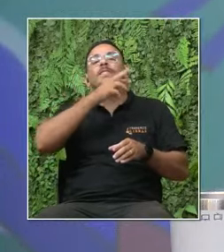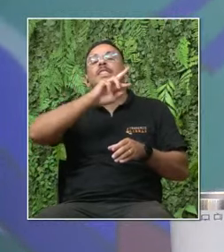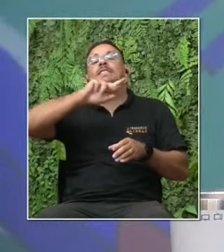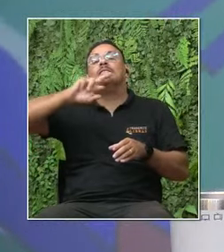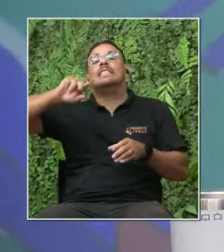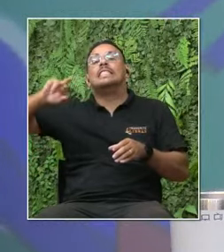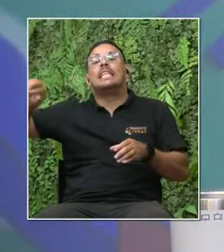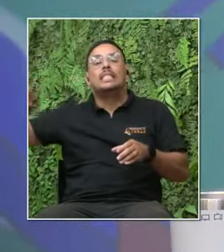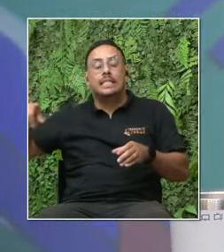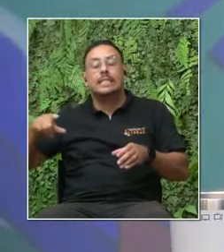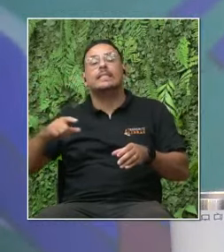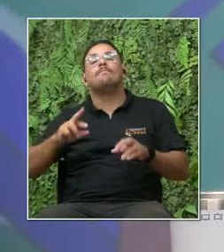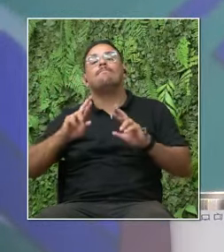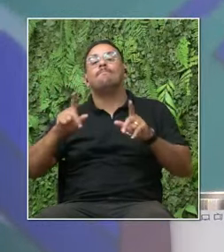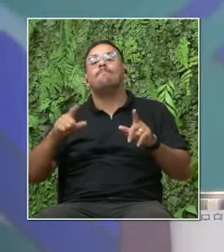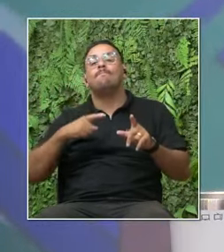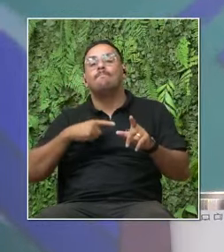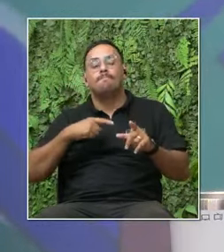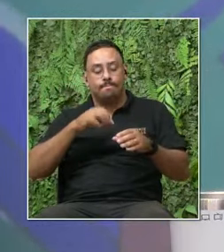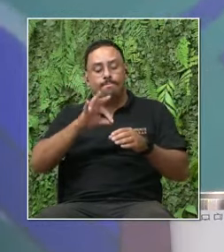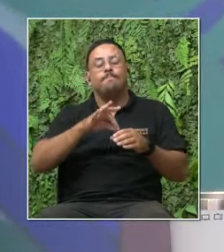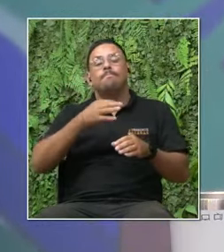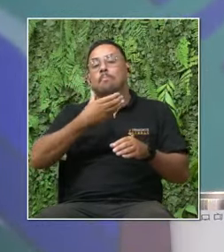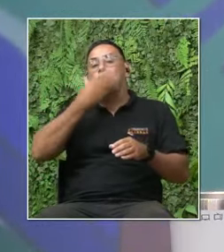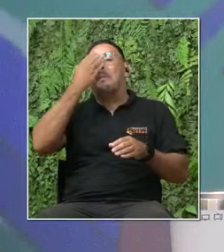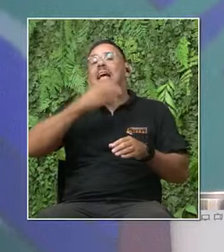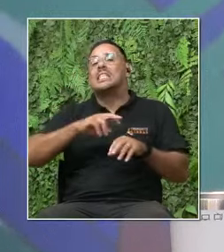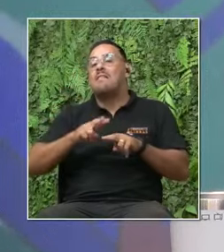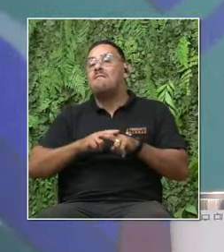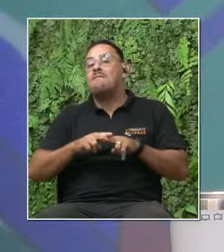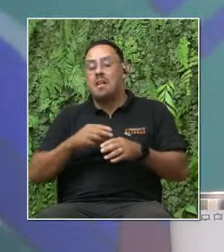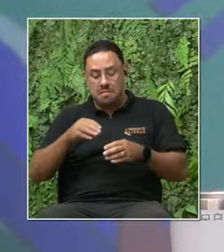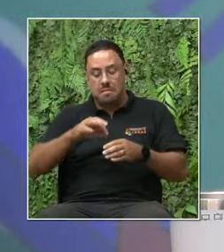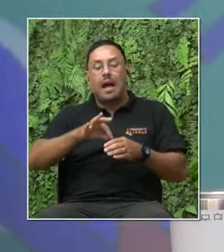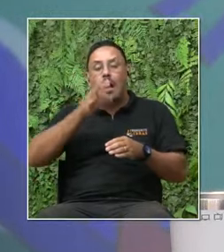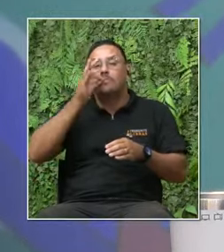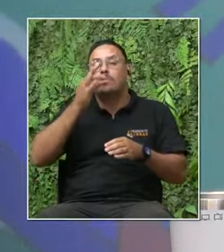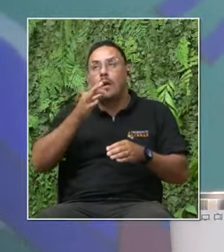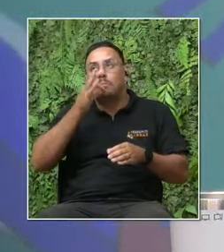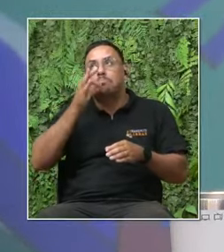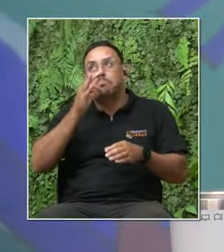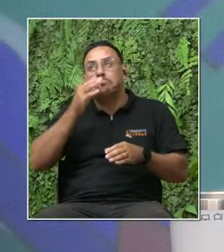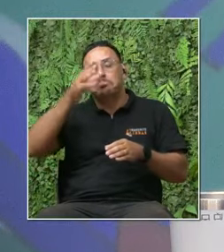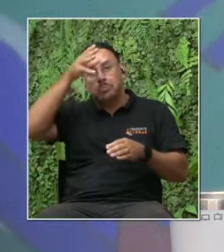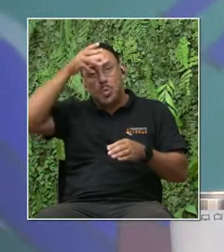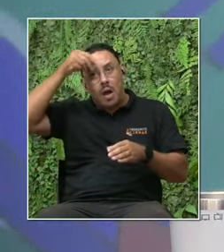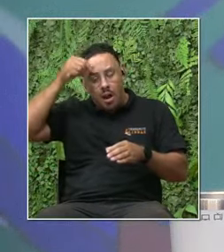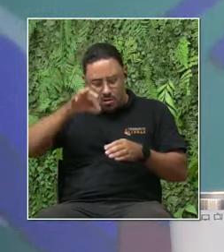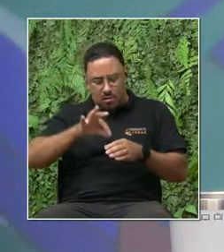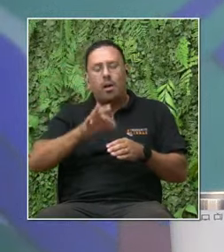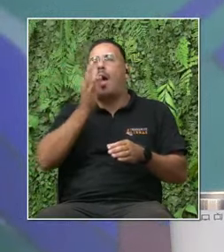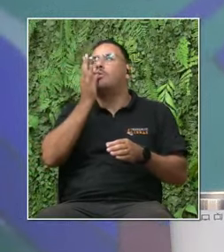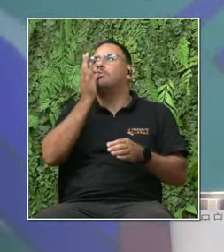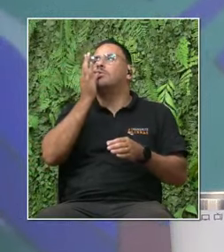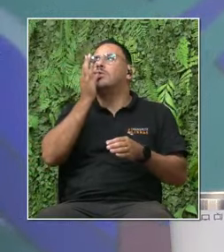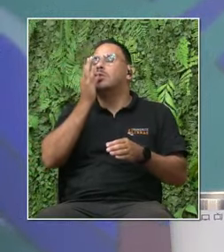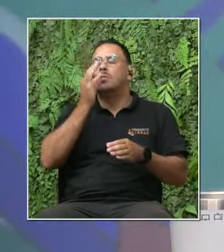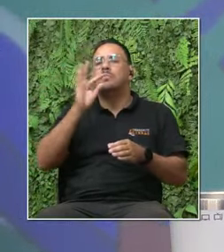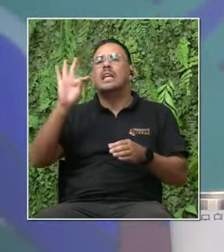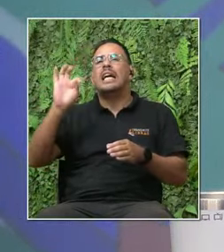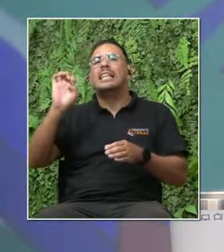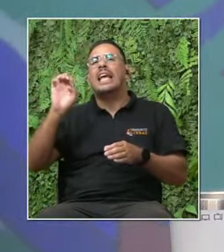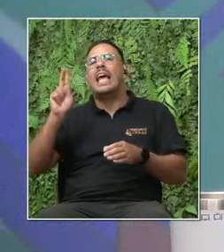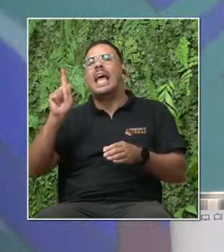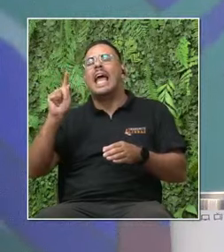exagerados gente eu comer maçã verde é muito legal muito gostoso guaraná tequila e vodica são são